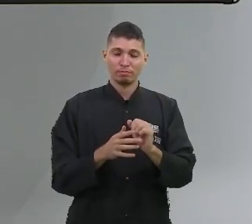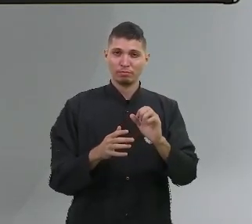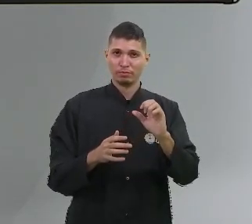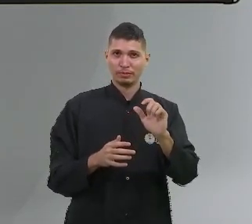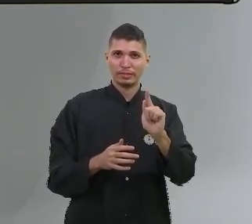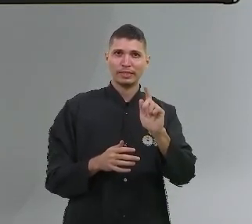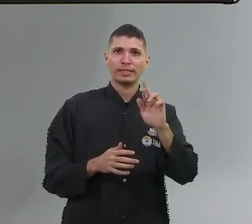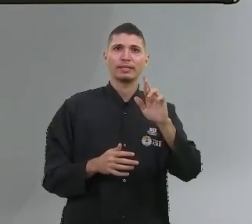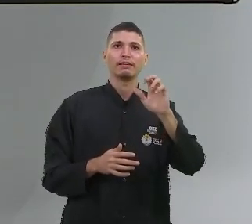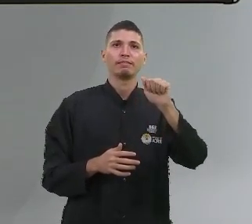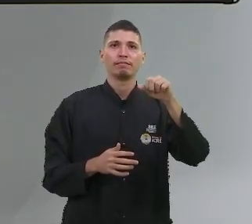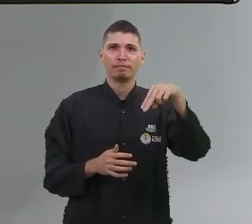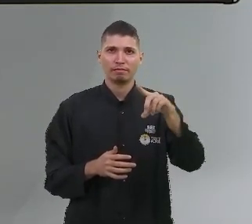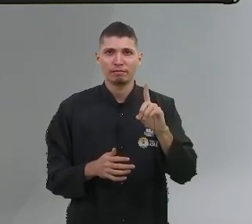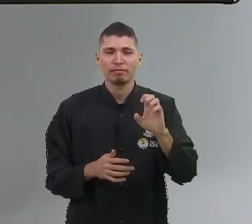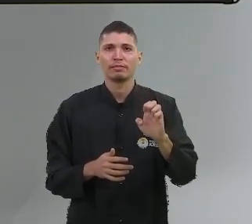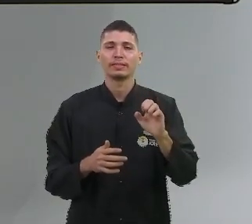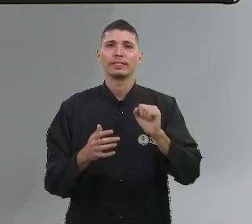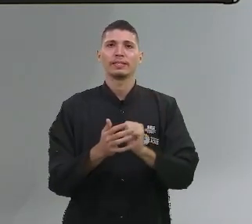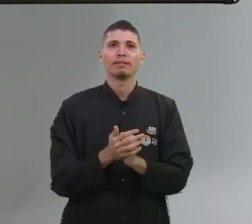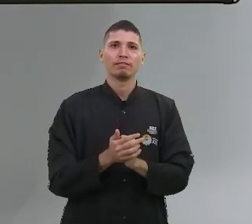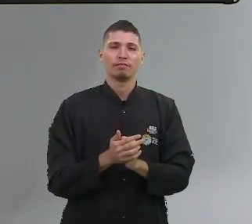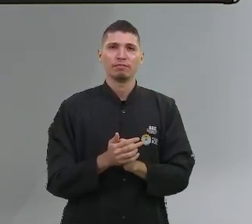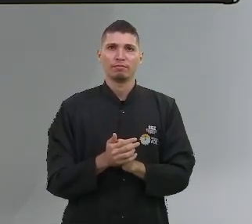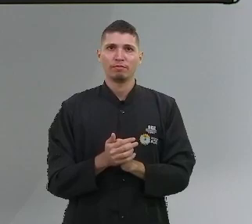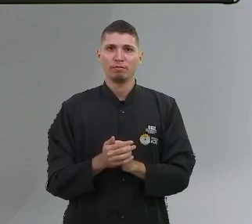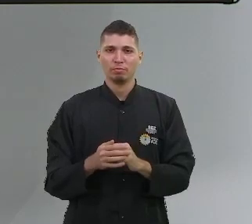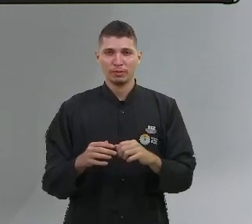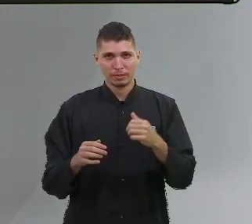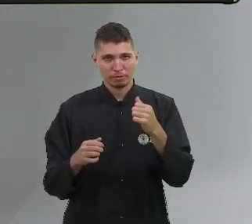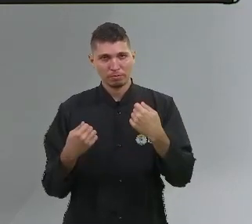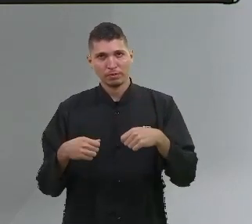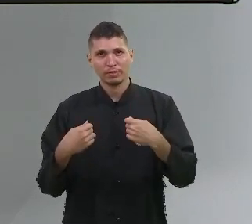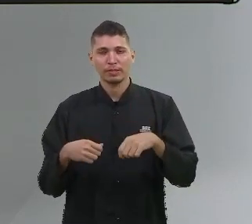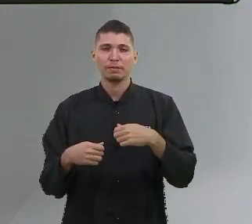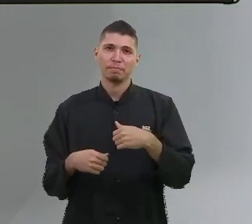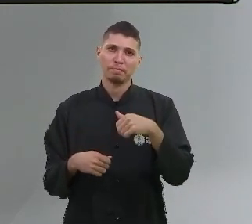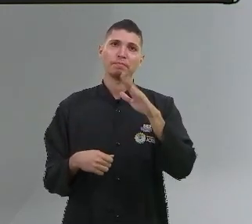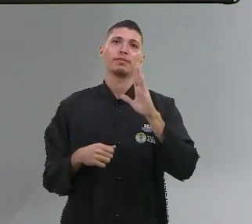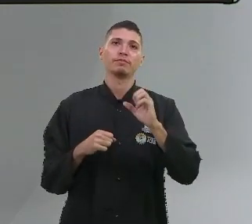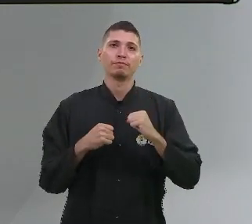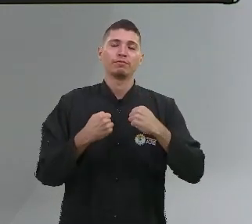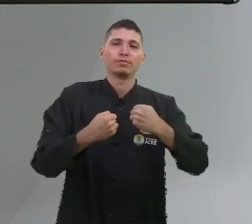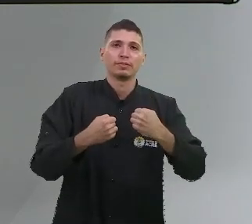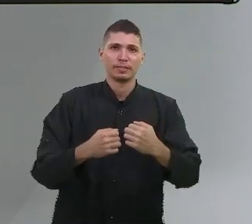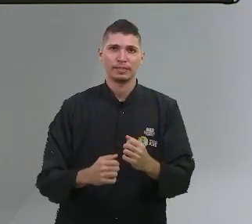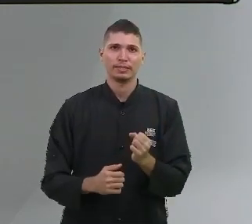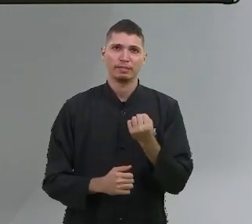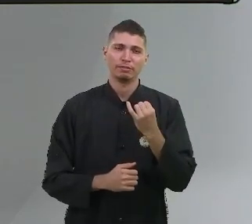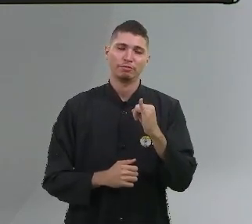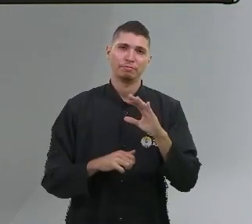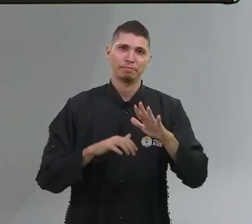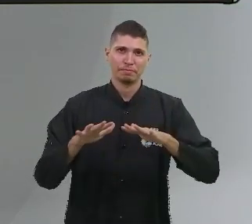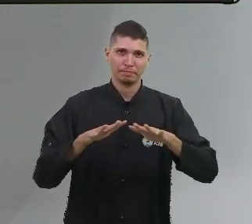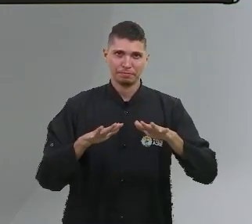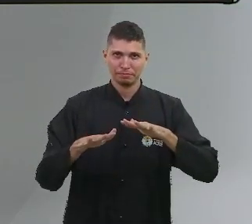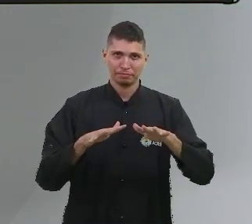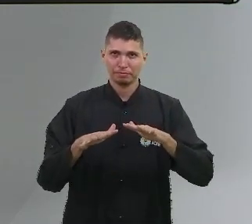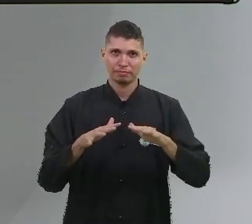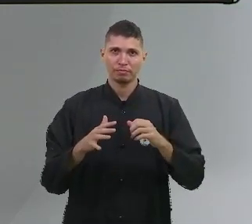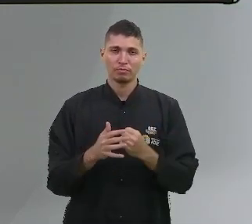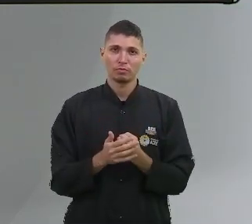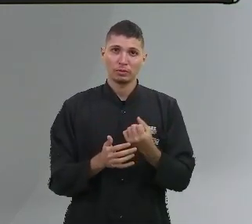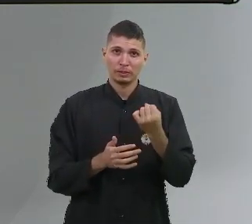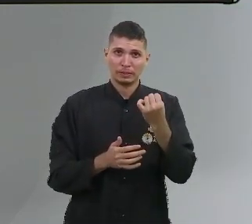no objeto para fazer com que ele mude o seu estado. Se está em movimento, fazer com que ele mude o seu estado de movimento. Se